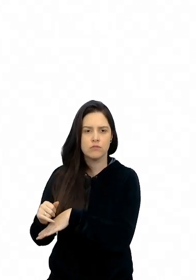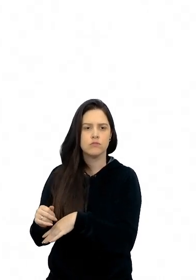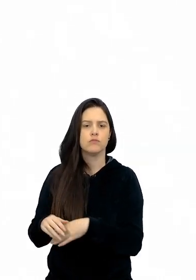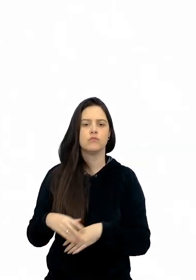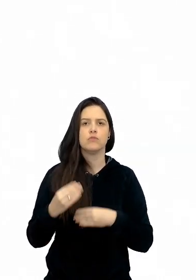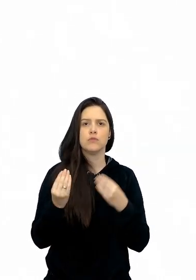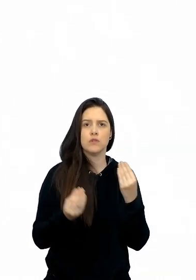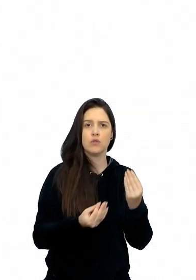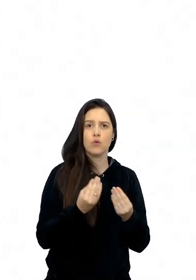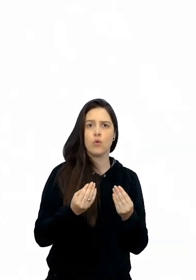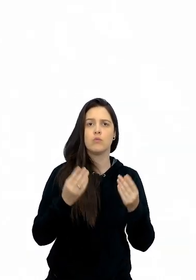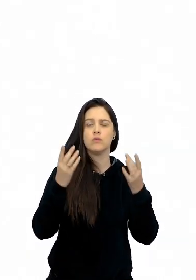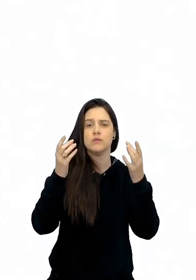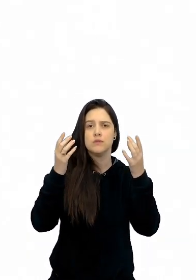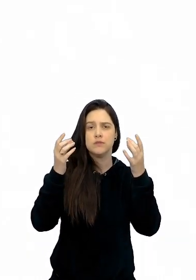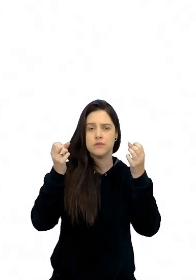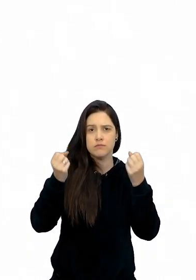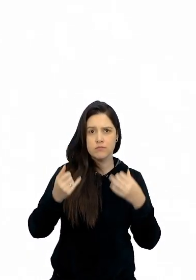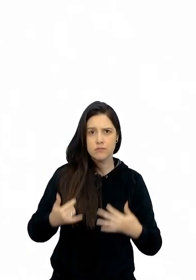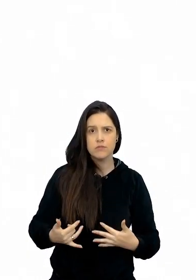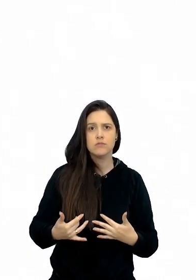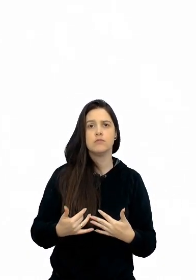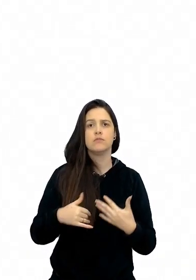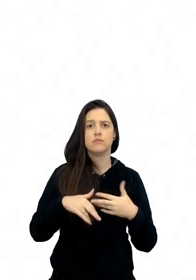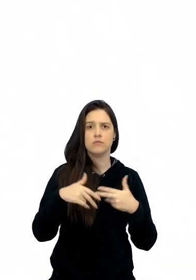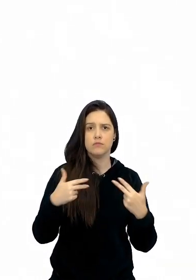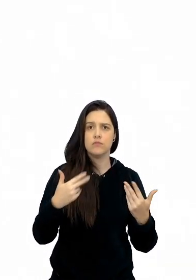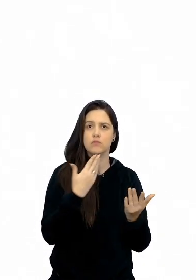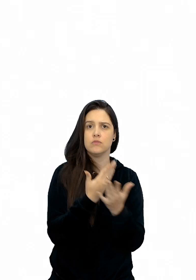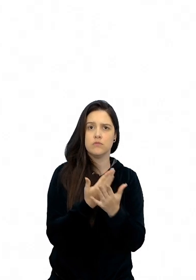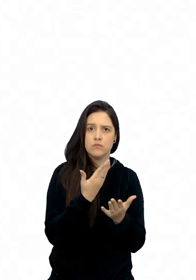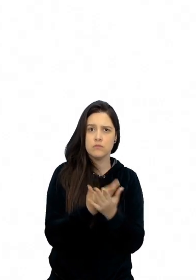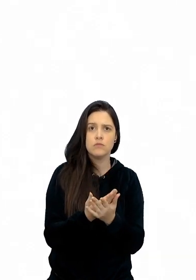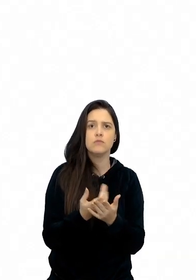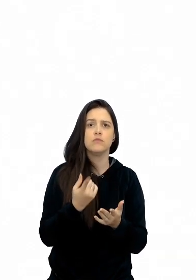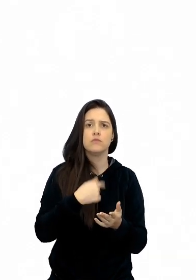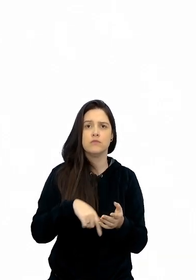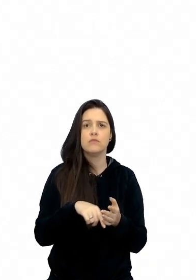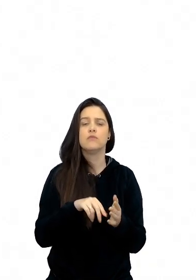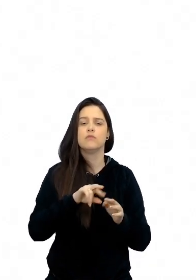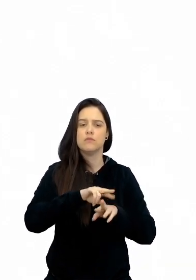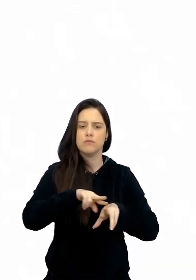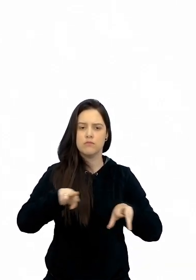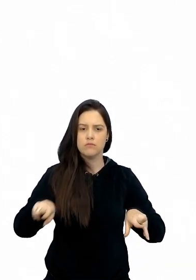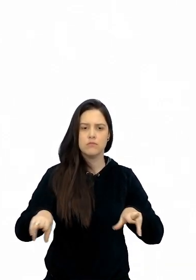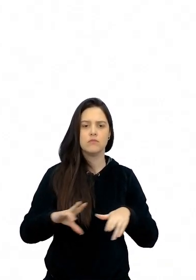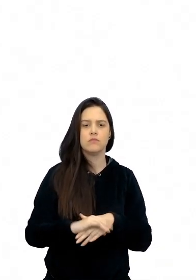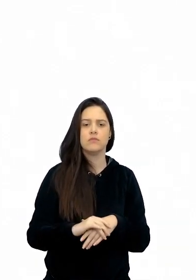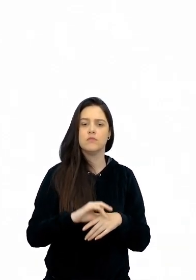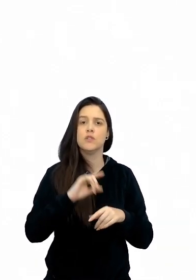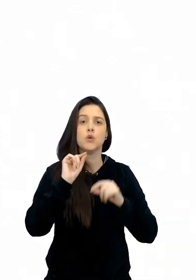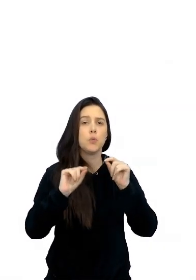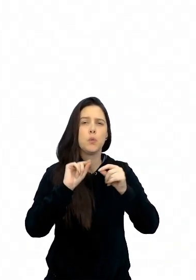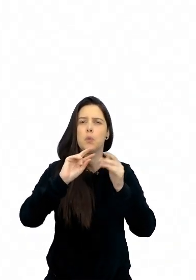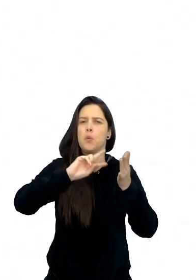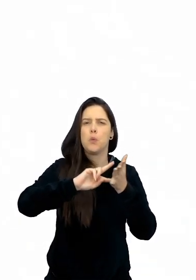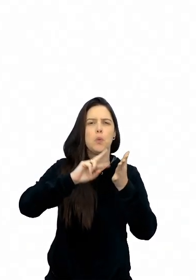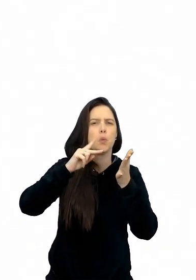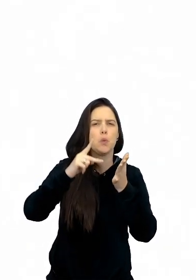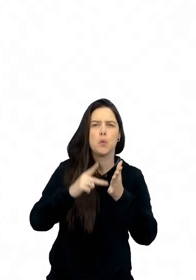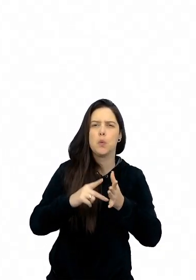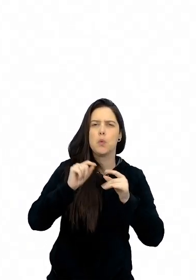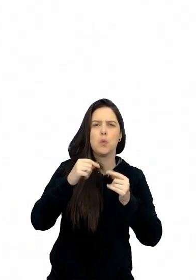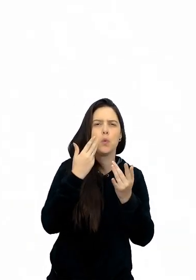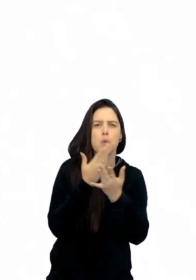qual o significado ali que tem para os estudantes, quais as abordagens são boas, né, o que precisa para que esse